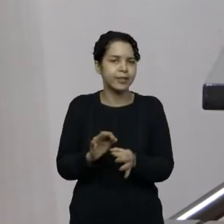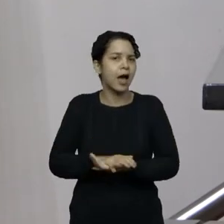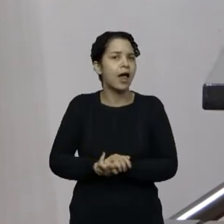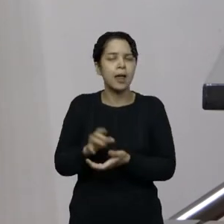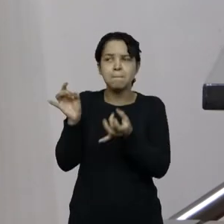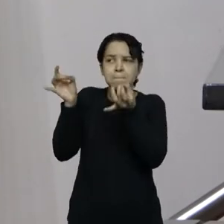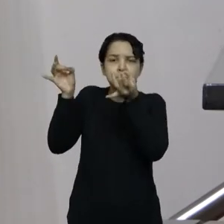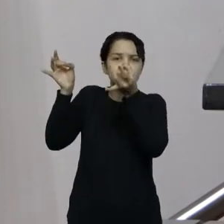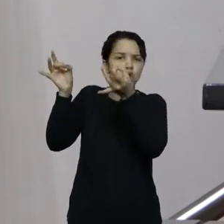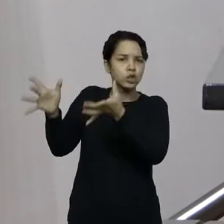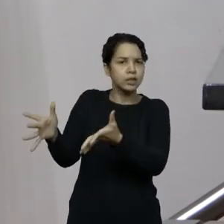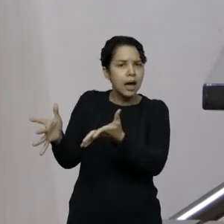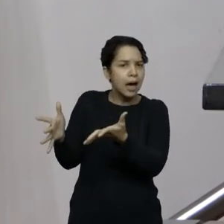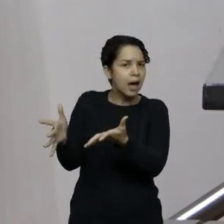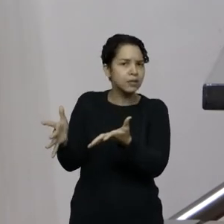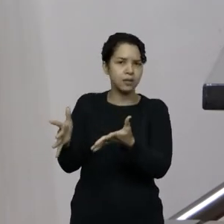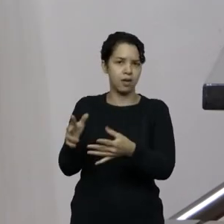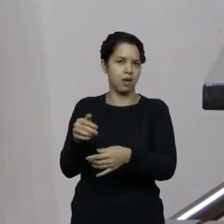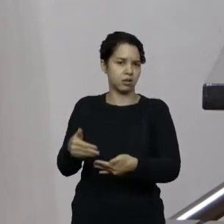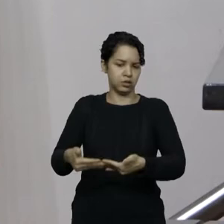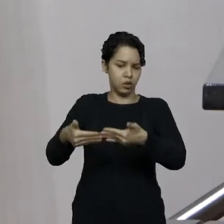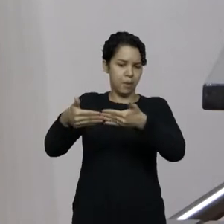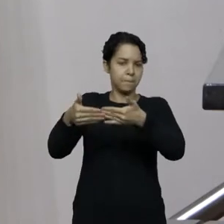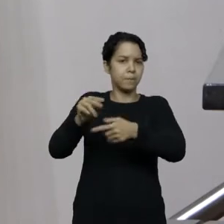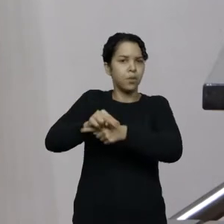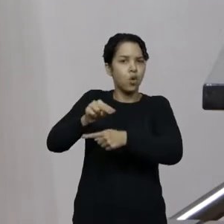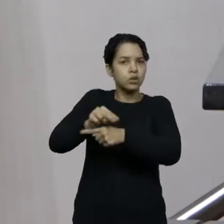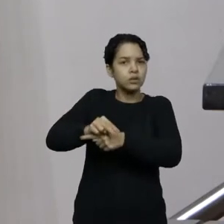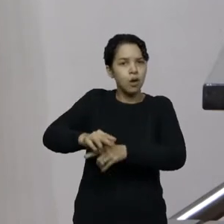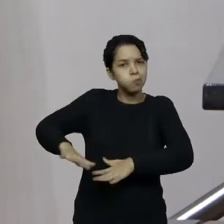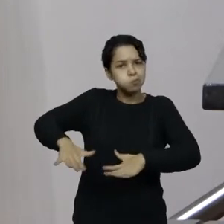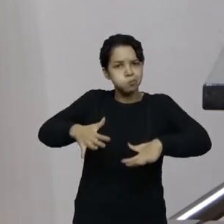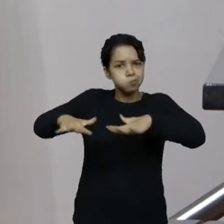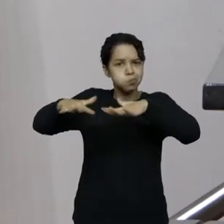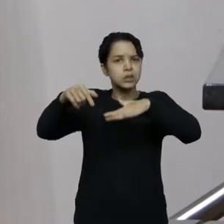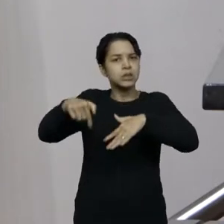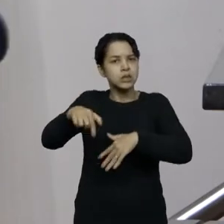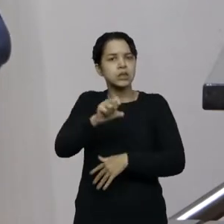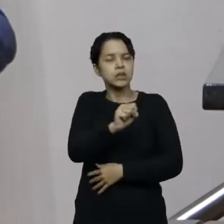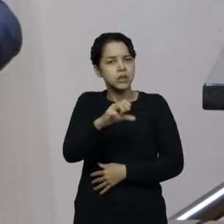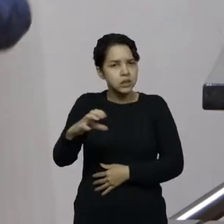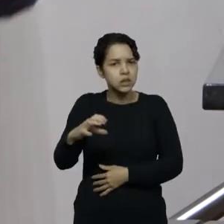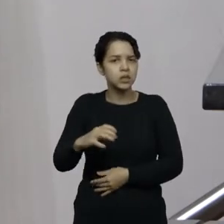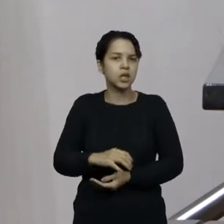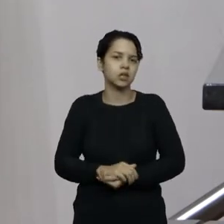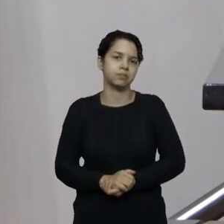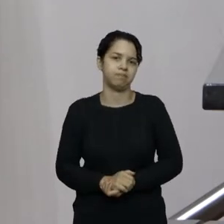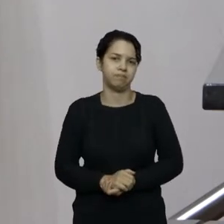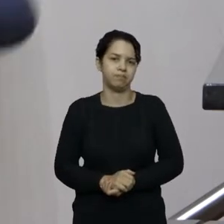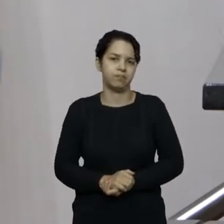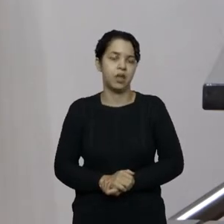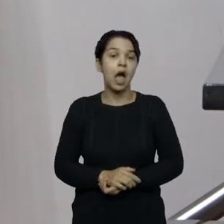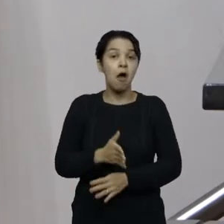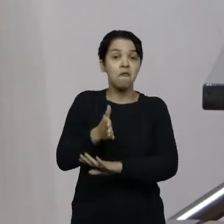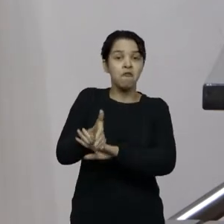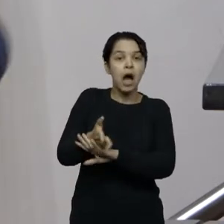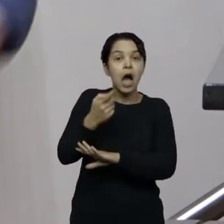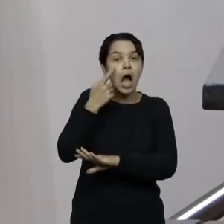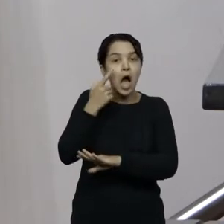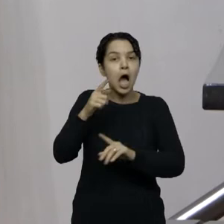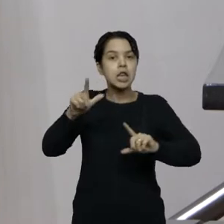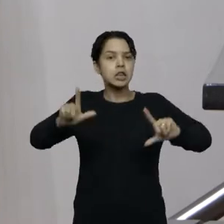abandonado o sistema de proteção de Cheias de Santa Catarina E aí vai para televisão